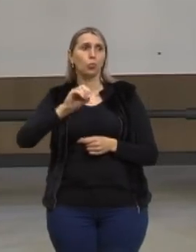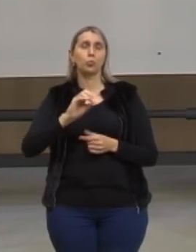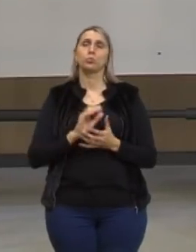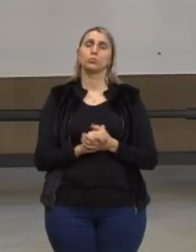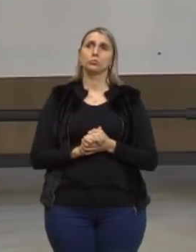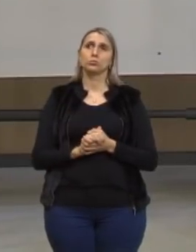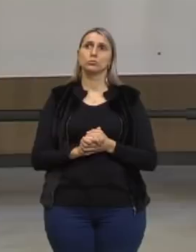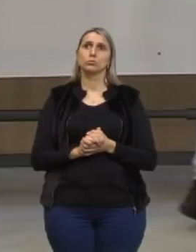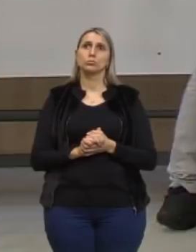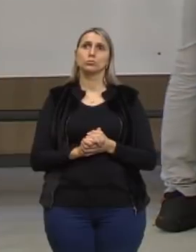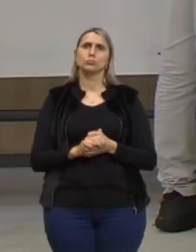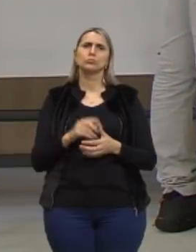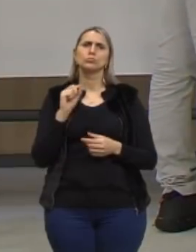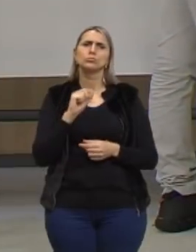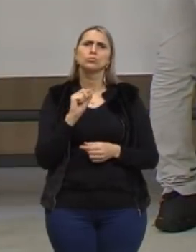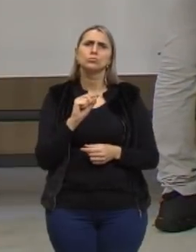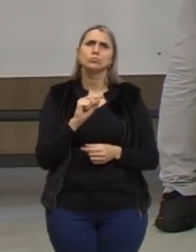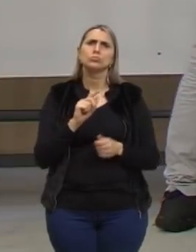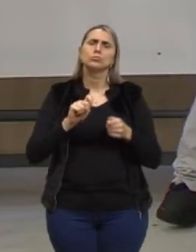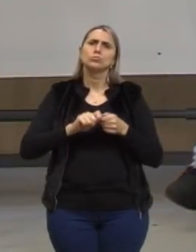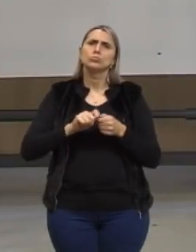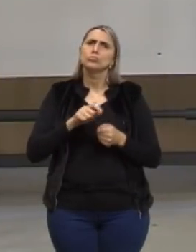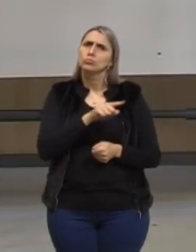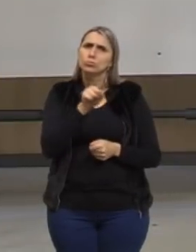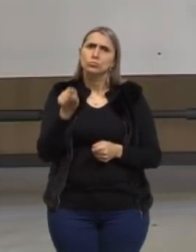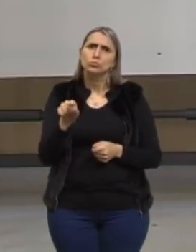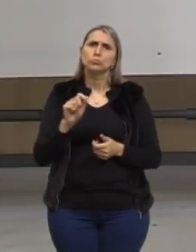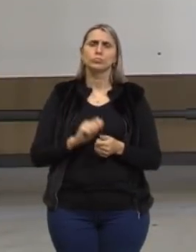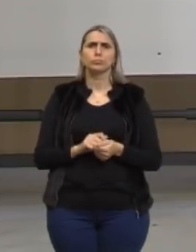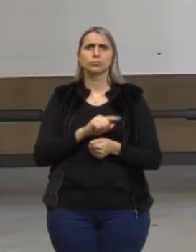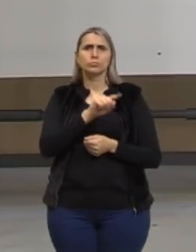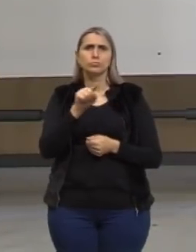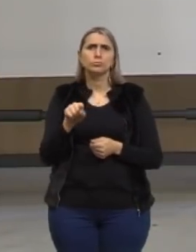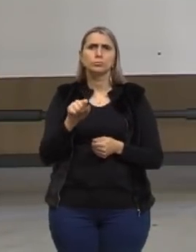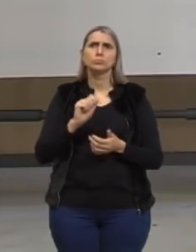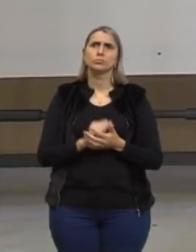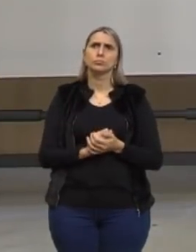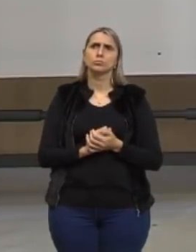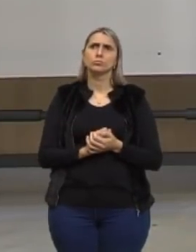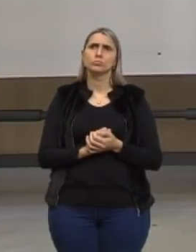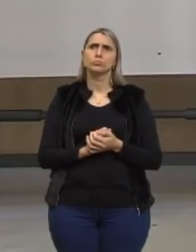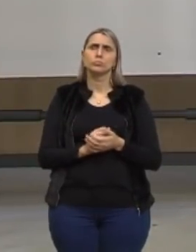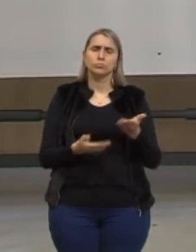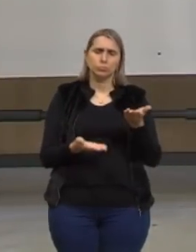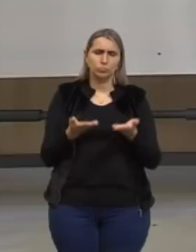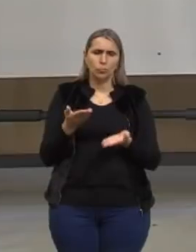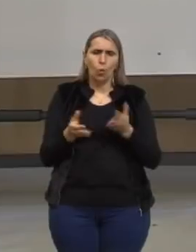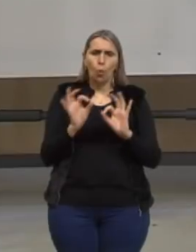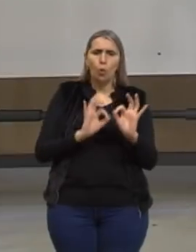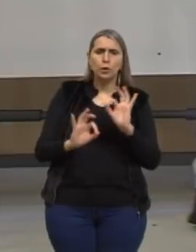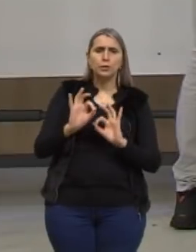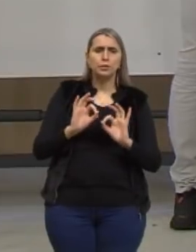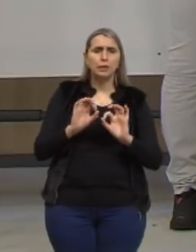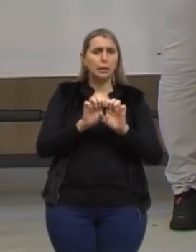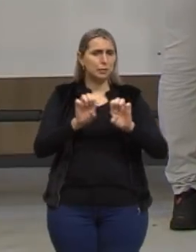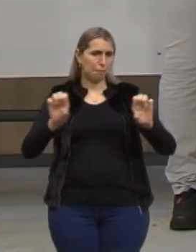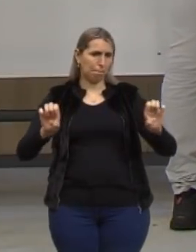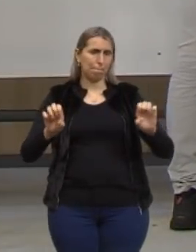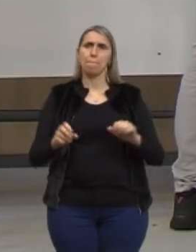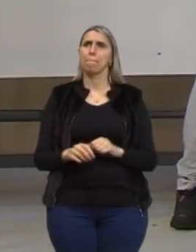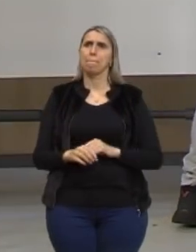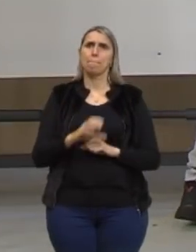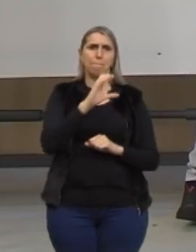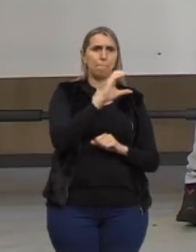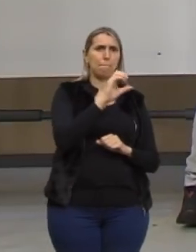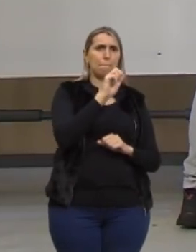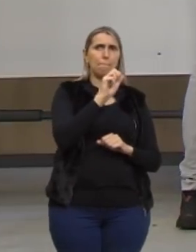ah tá o quê que vocês vão fazer tá vocês vão pegar e agora balancear essa equação um